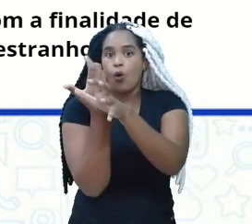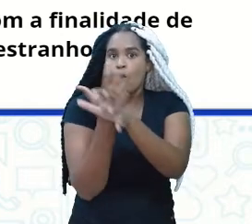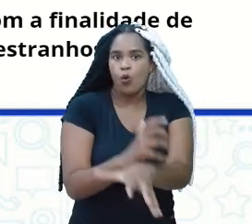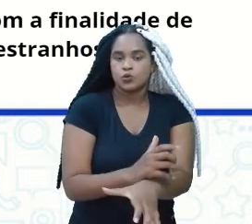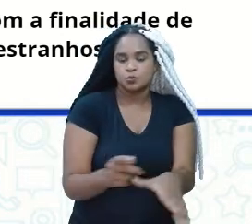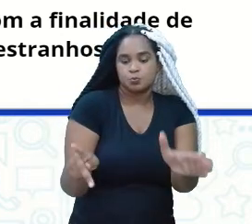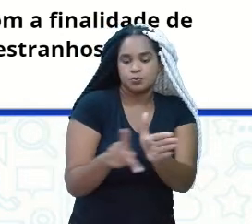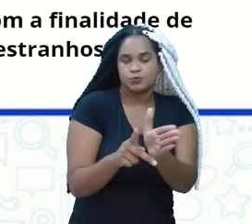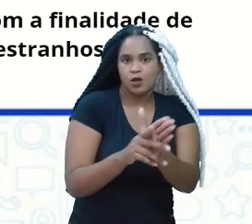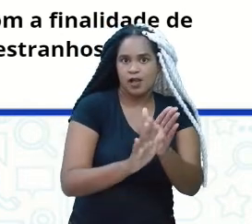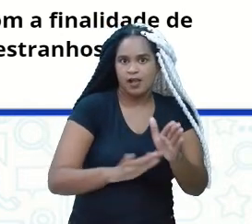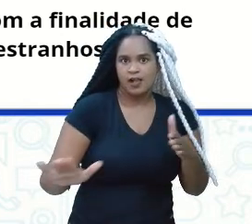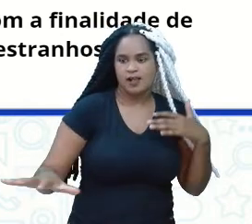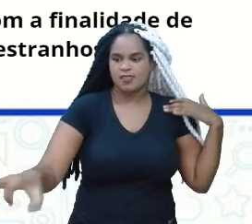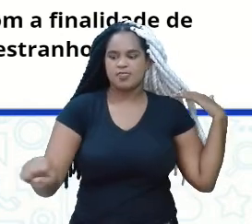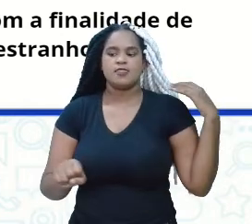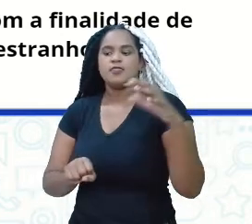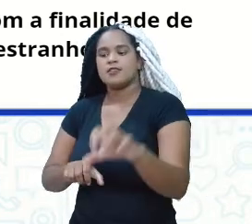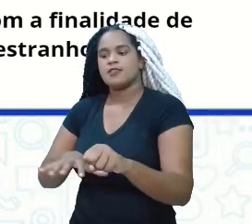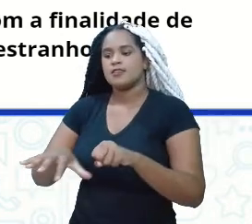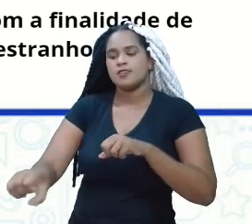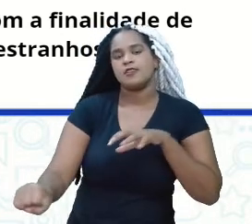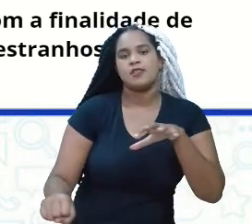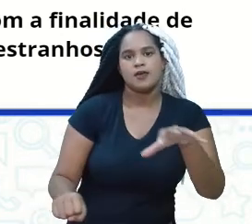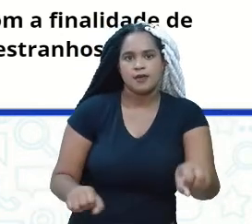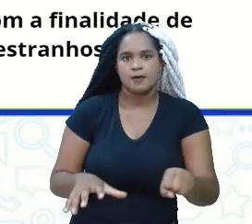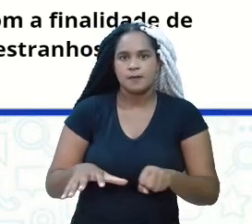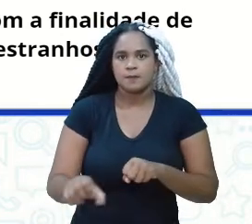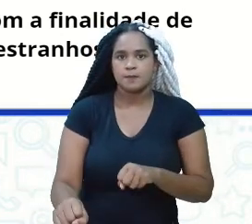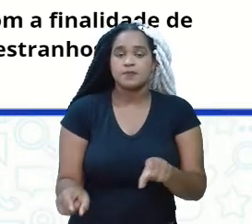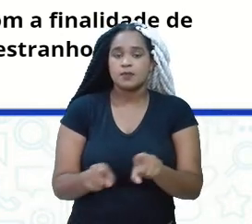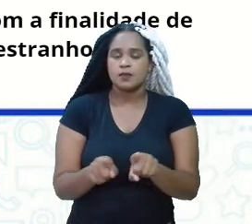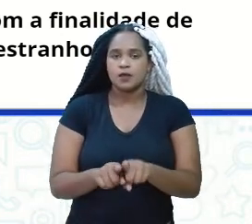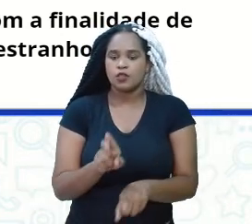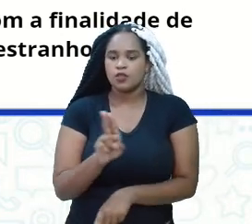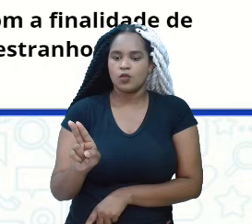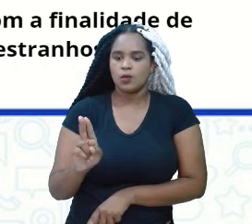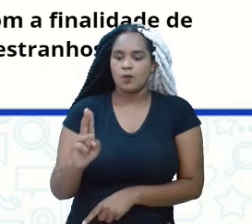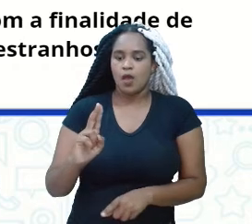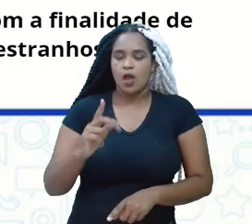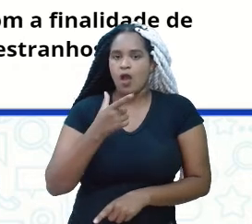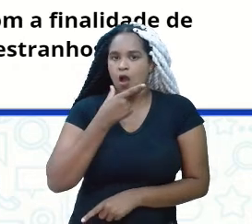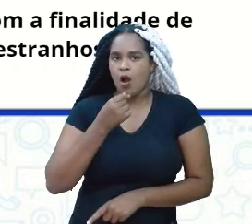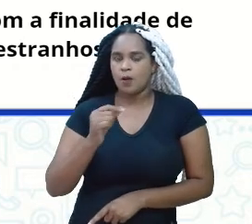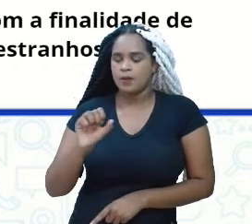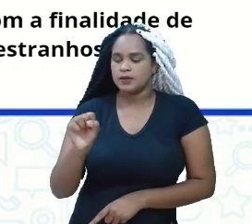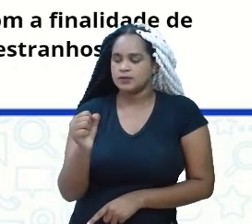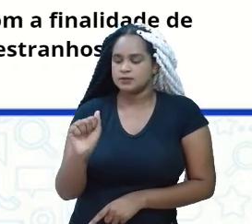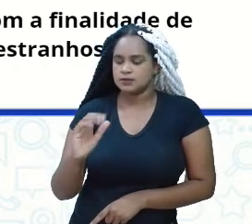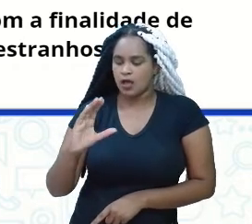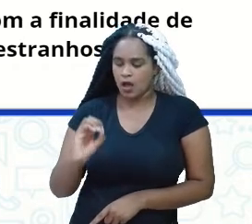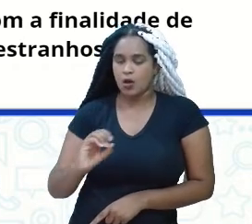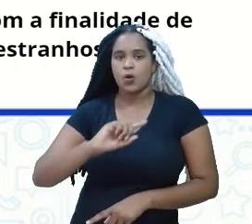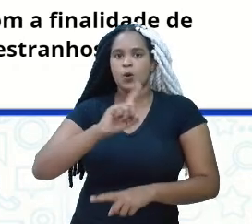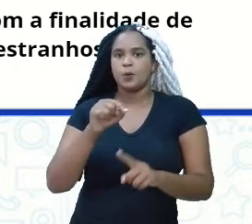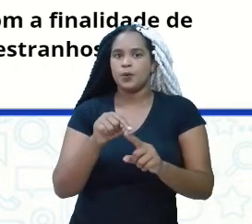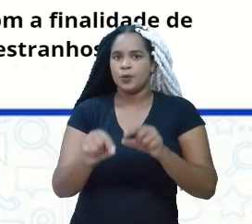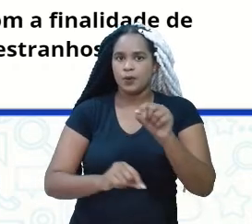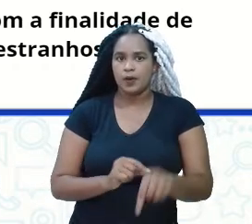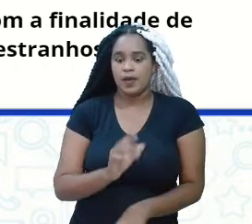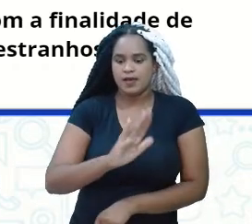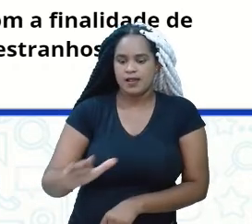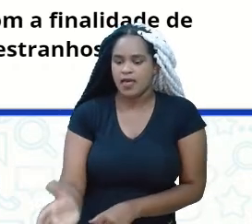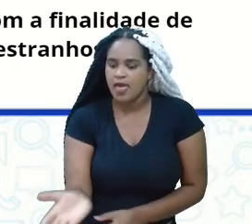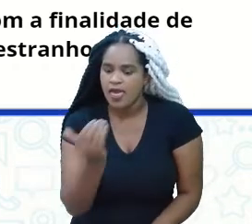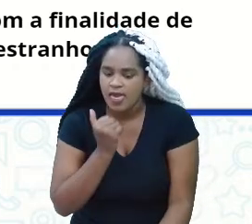capturou. Também conhecido como um homem do saco, essa figura teria a intenção de pegar as crianças para comer seus